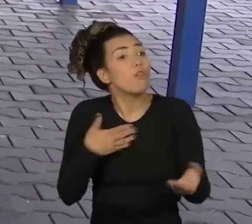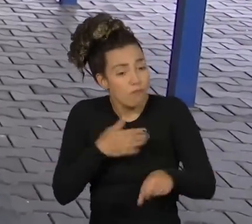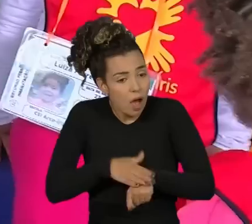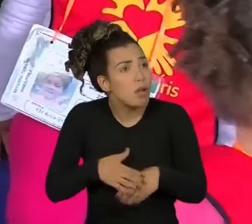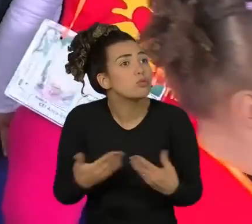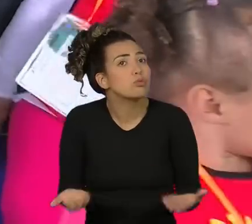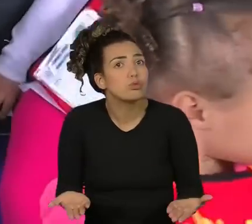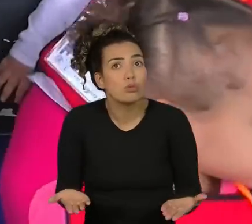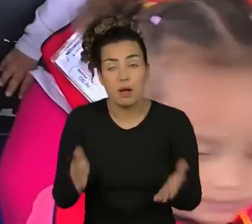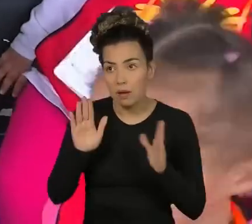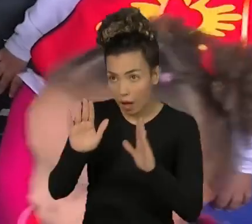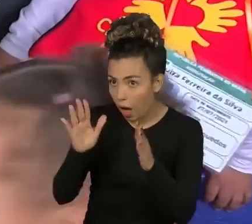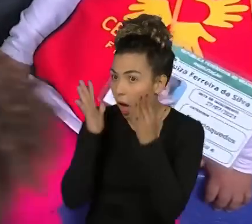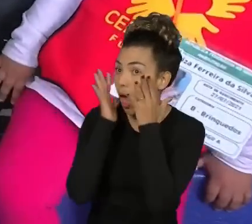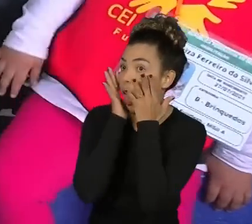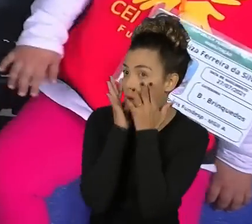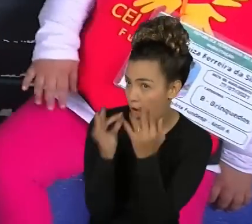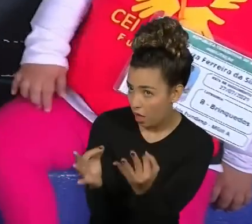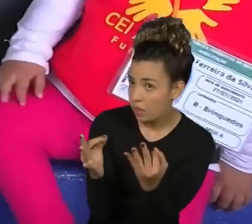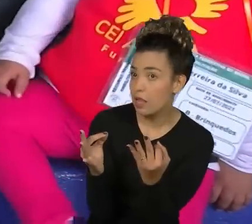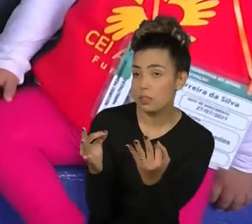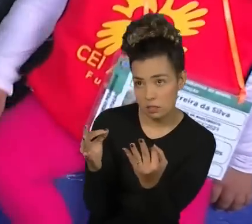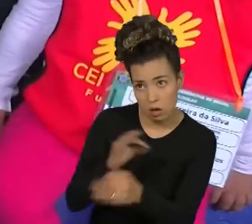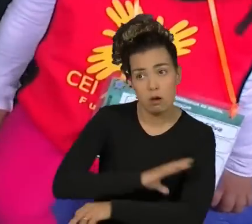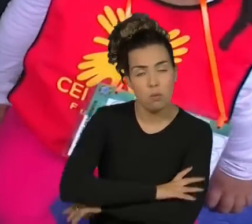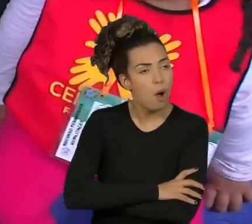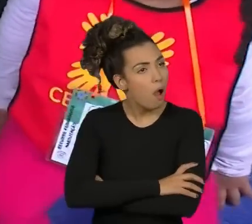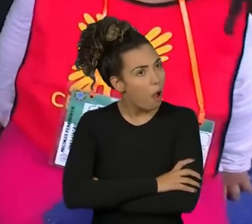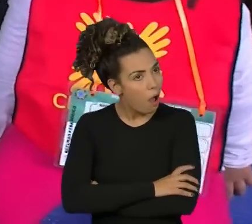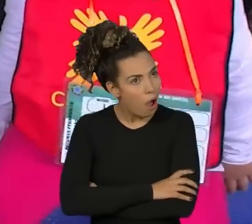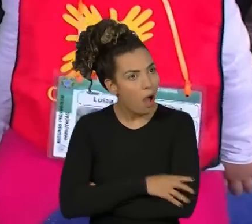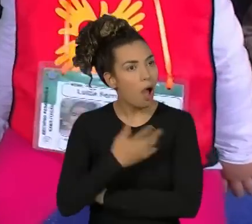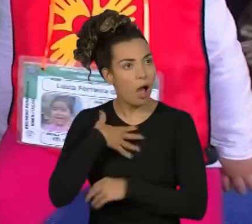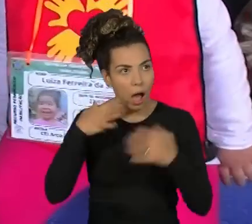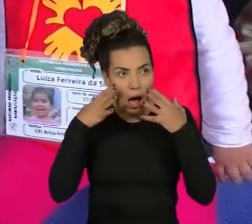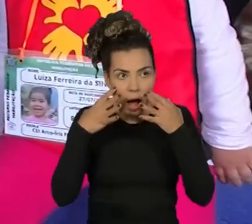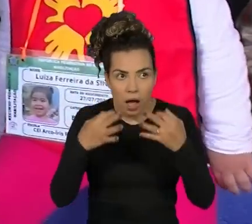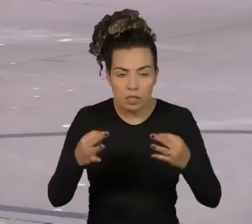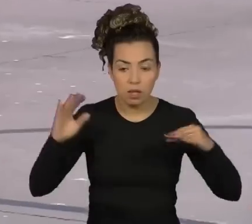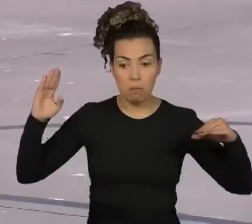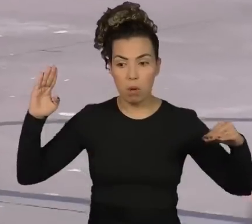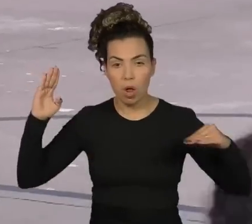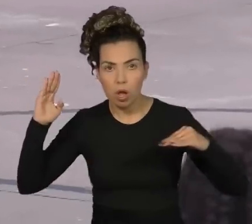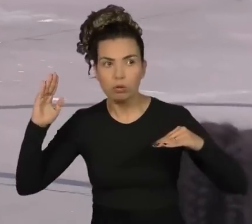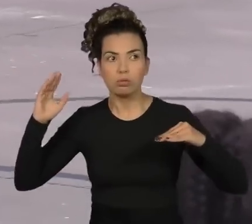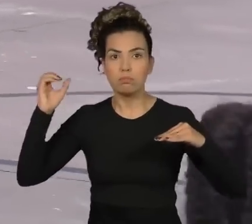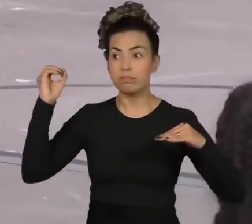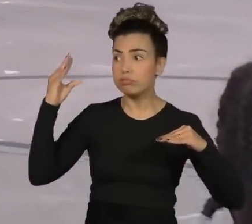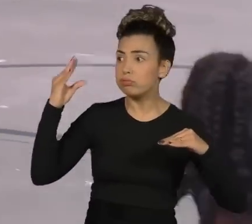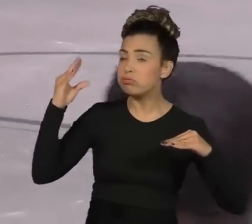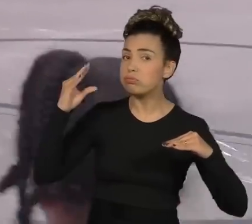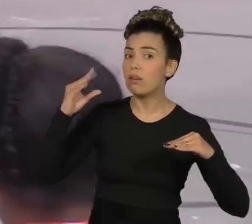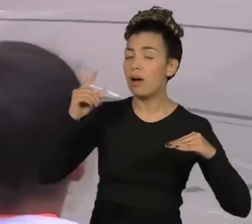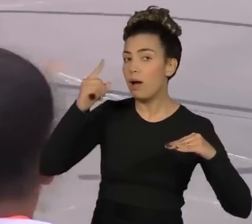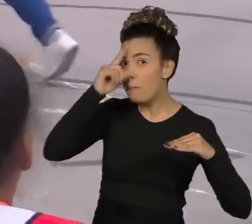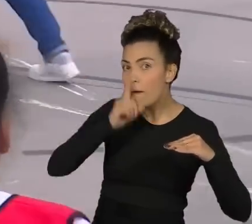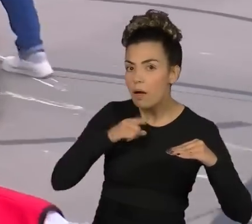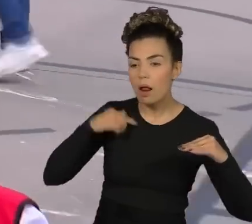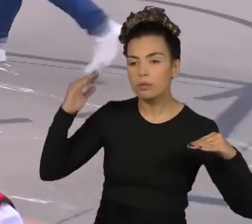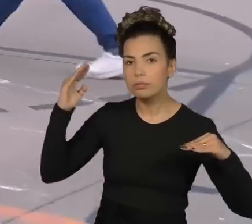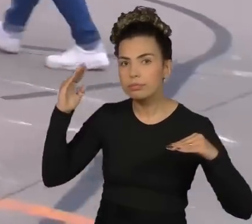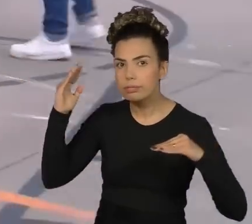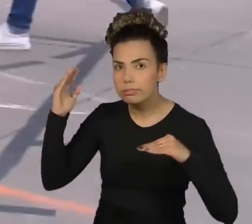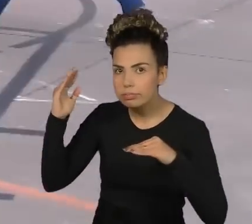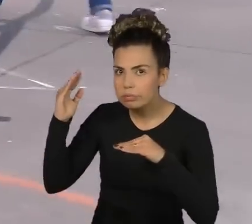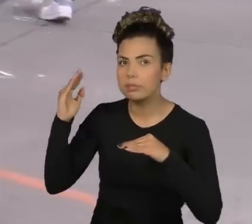fazer? Prestar atenção. Prestar atenção para diminuir a velocidade, né? Então eles traziam pra gente que a